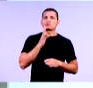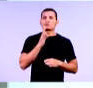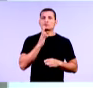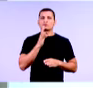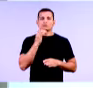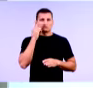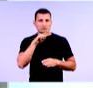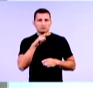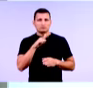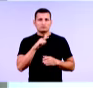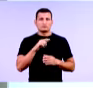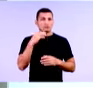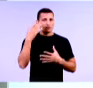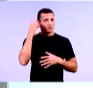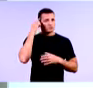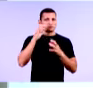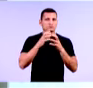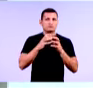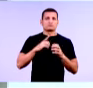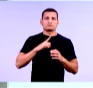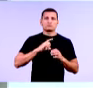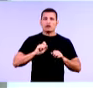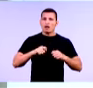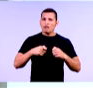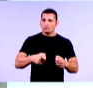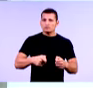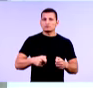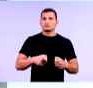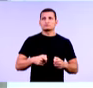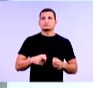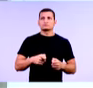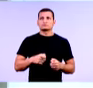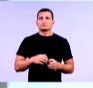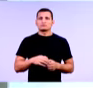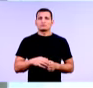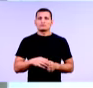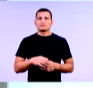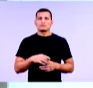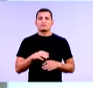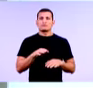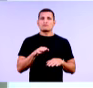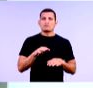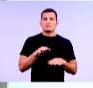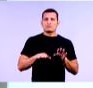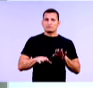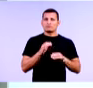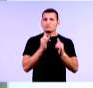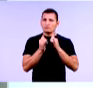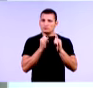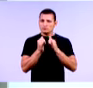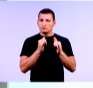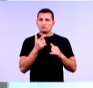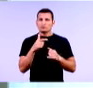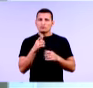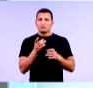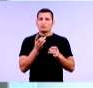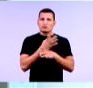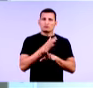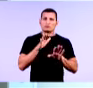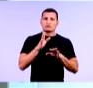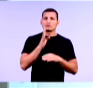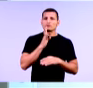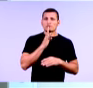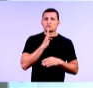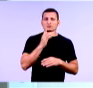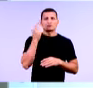tem capacidades assim absurdas. Mesmo dando as informações incompletas, a gente consegue reconhecer. Mesmo aquela foto que